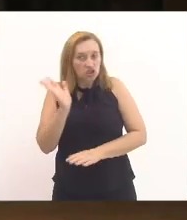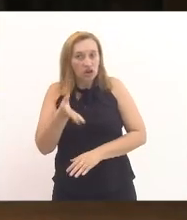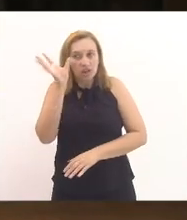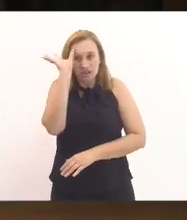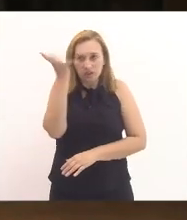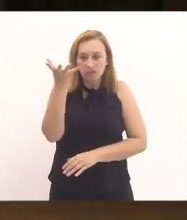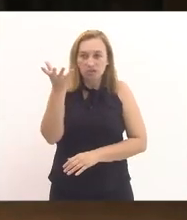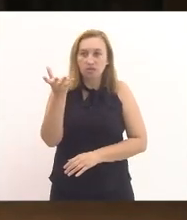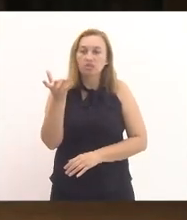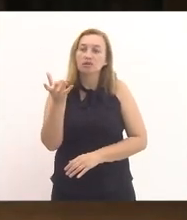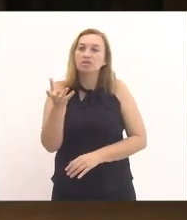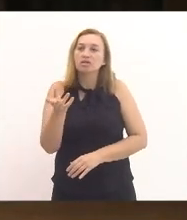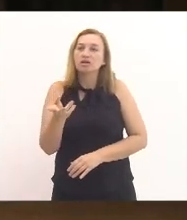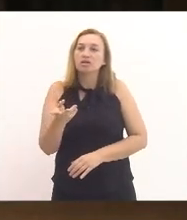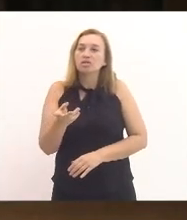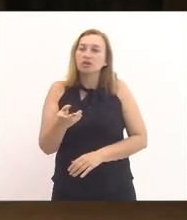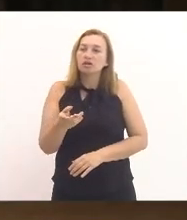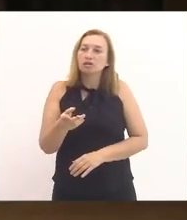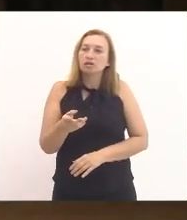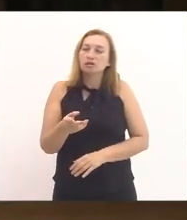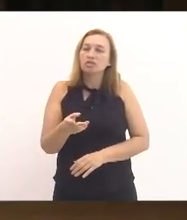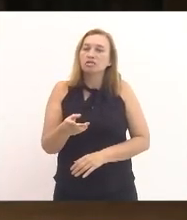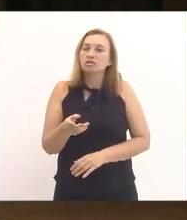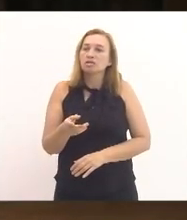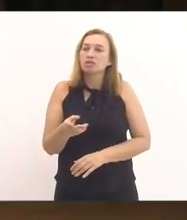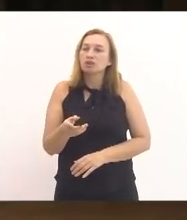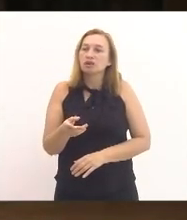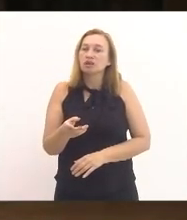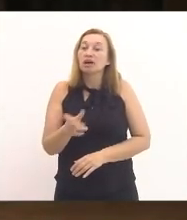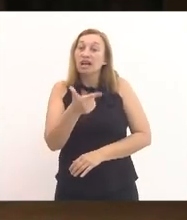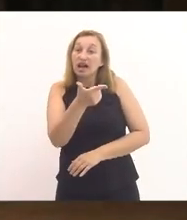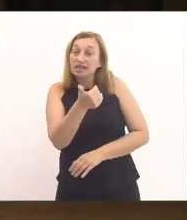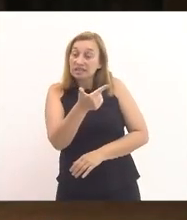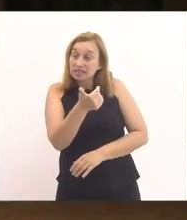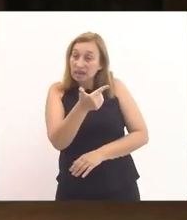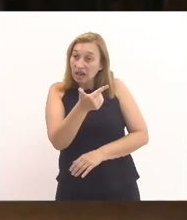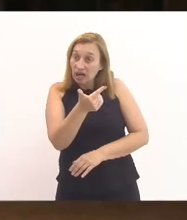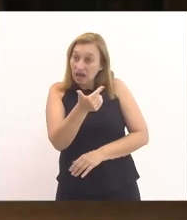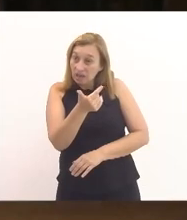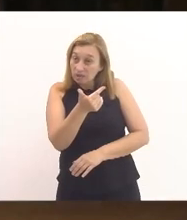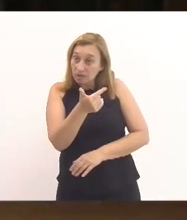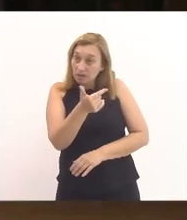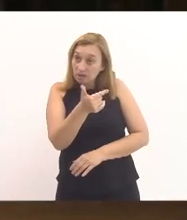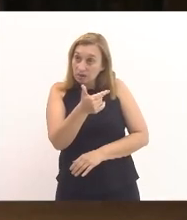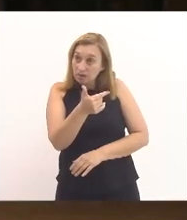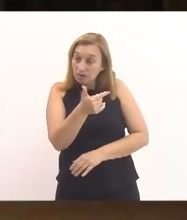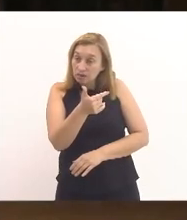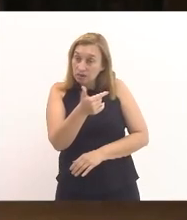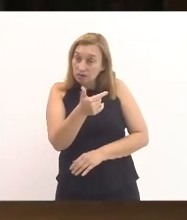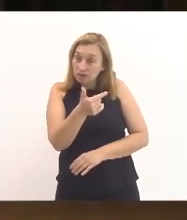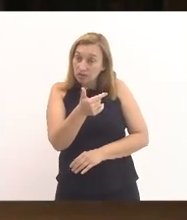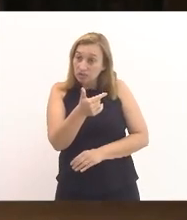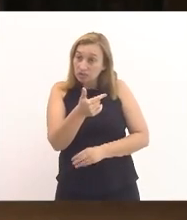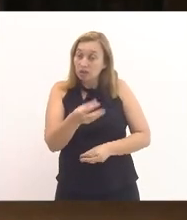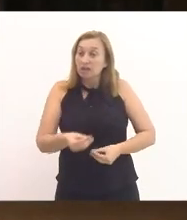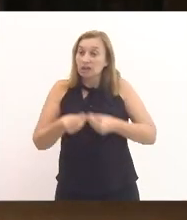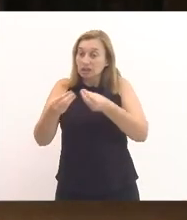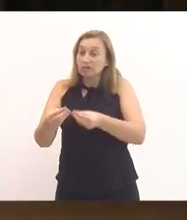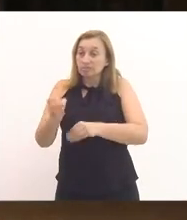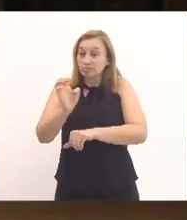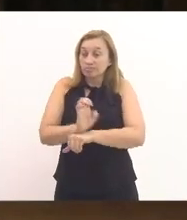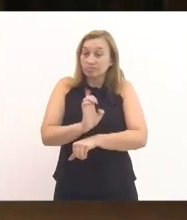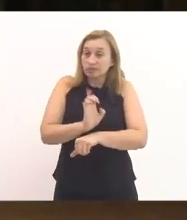resolvemos colocamos dispositivo dizendo que tão logo essas armas sejam concedidas ao estado